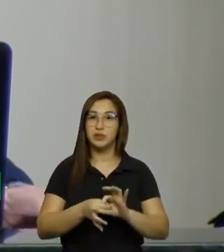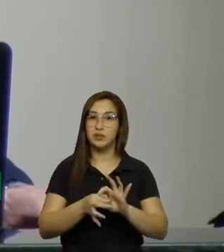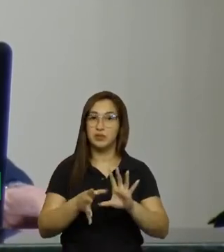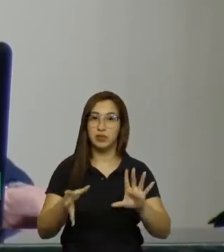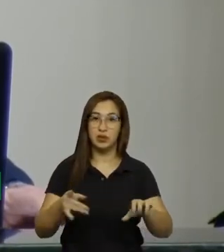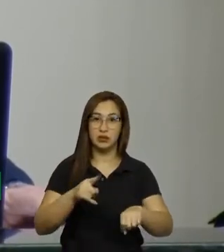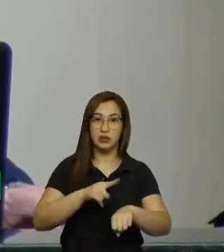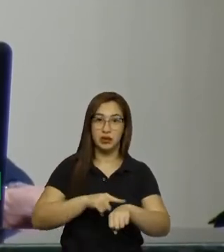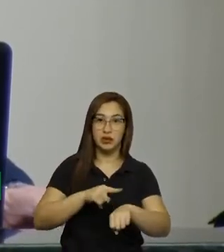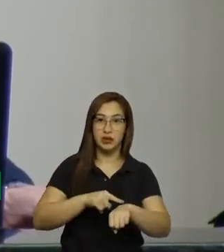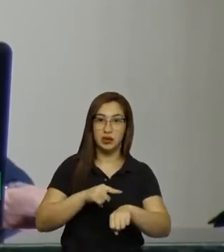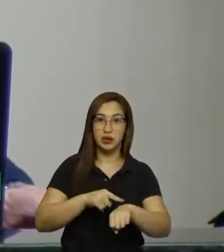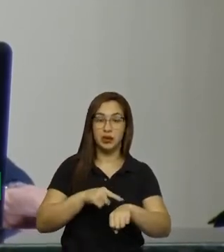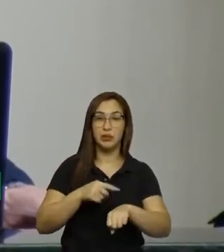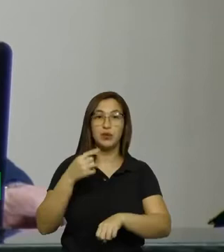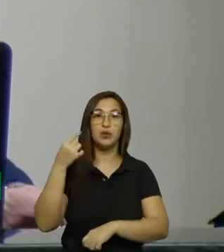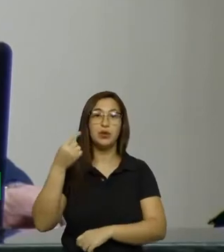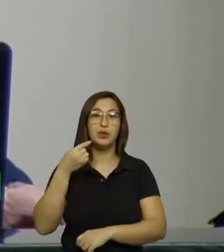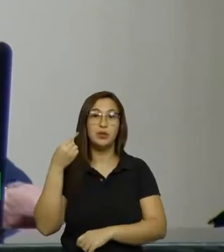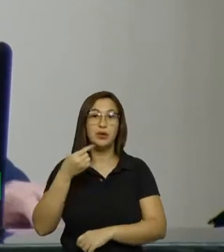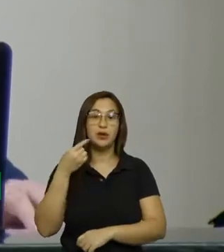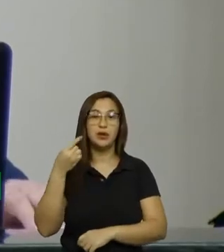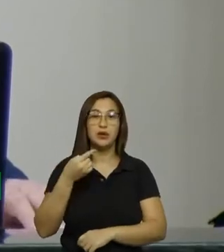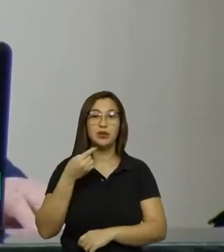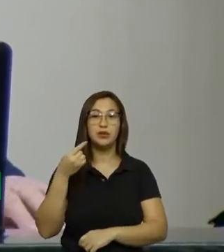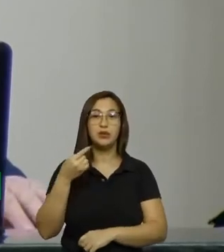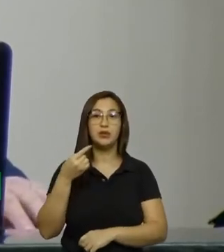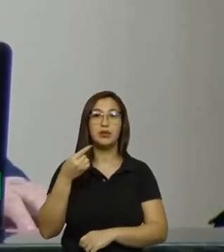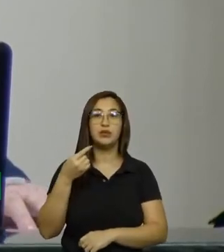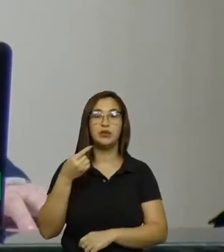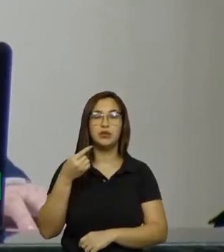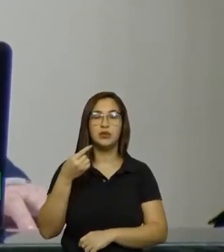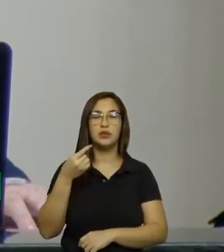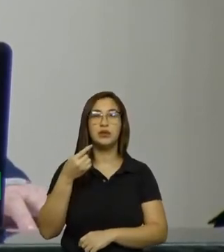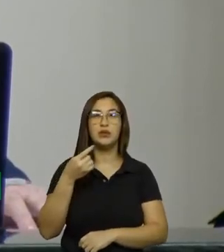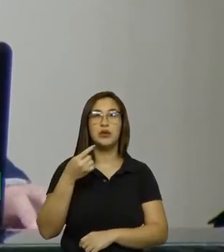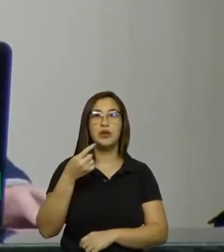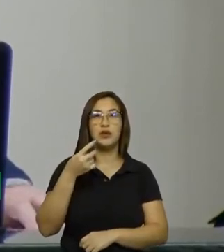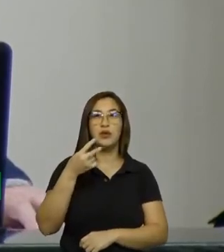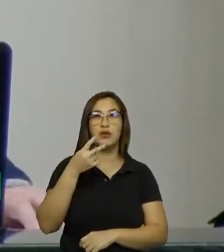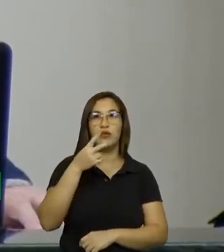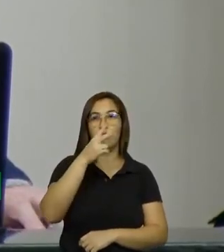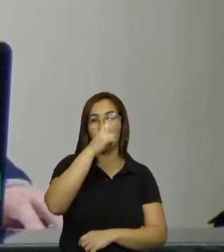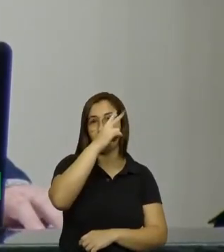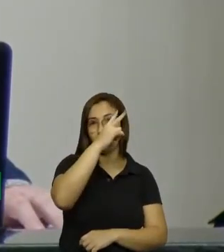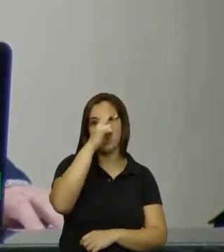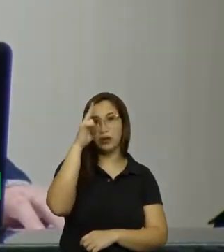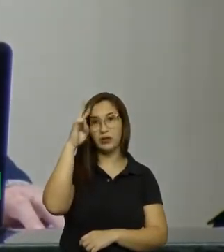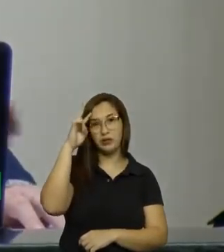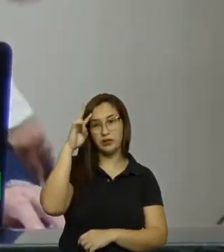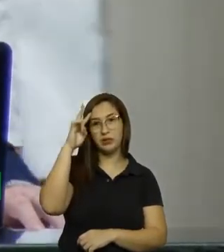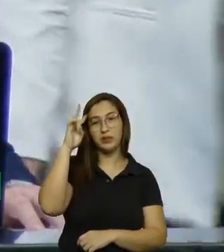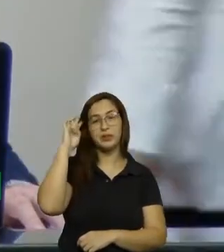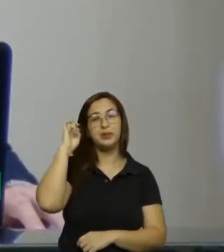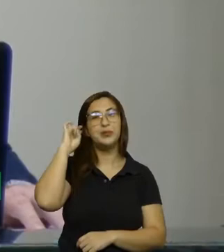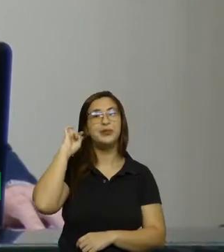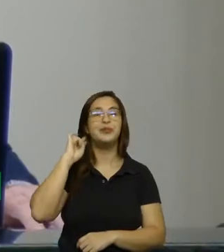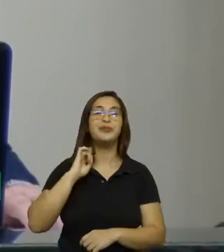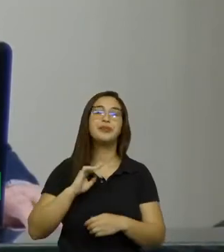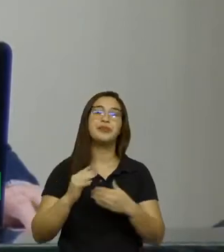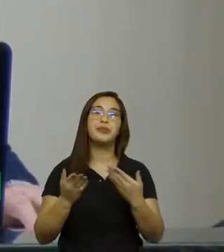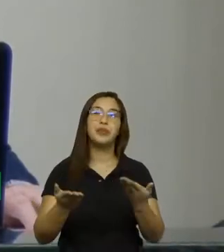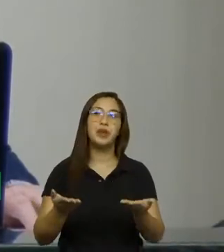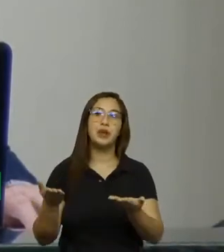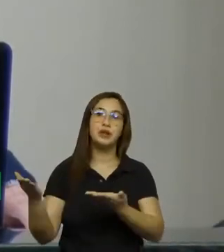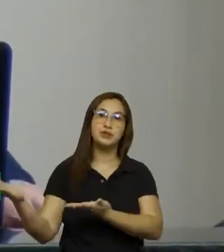a vez para o deputado Volney Weber utilizar a palavra. Então, Vossa